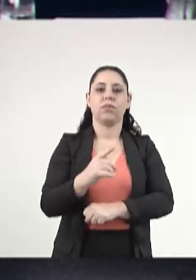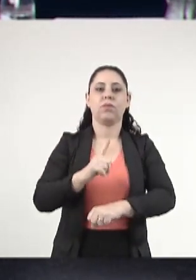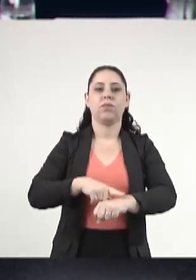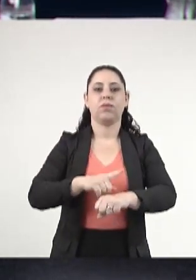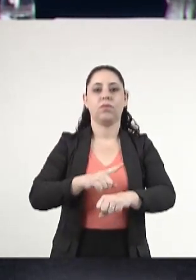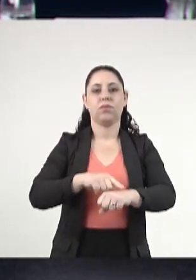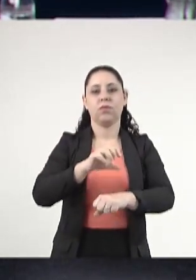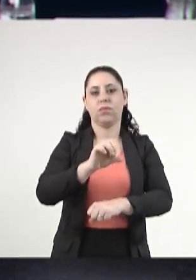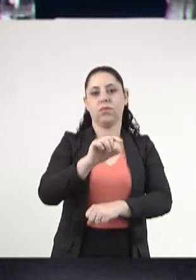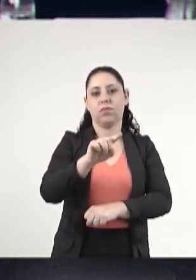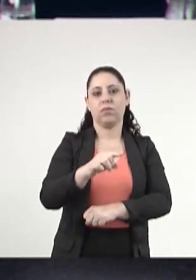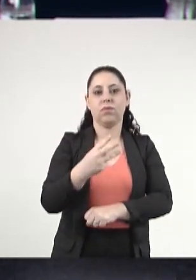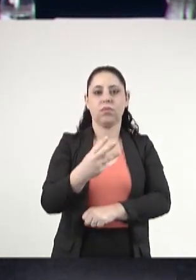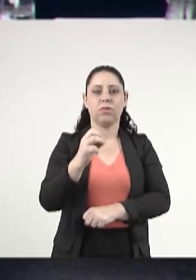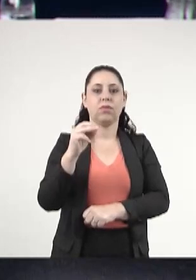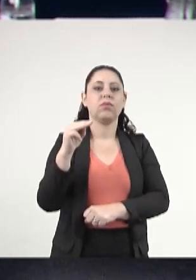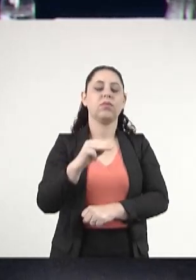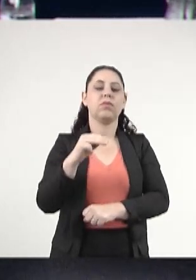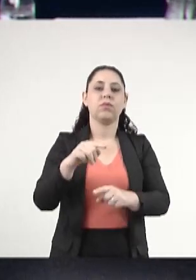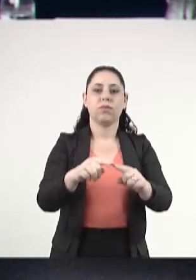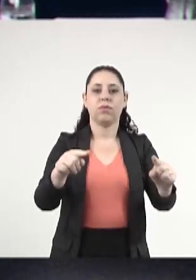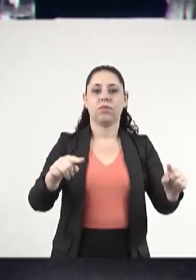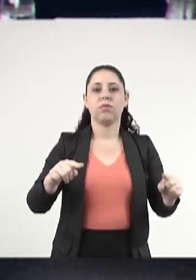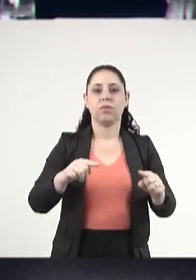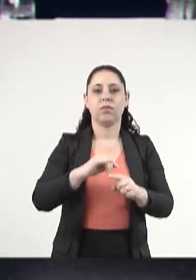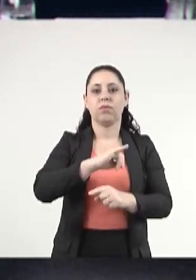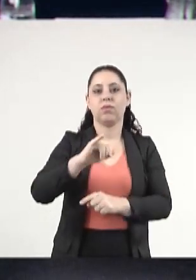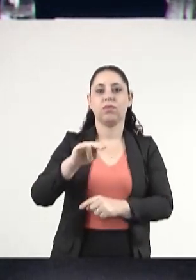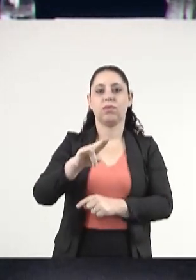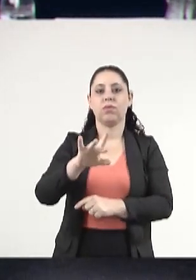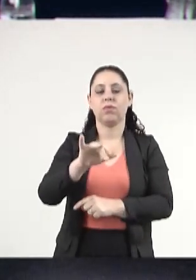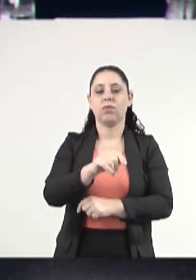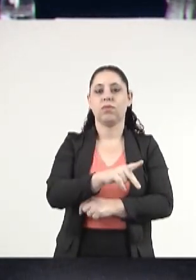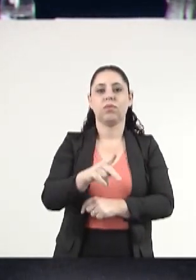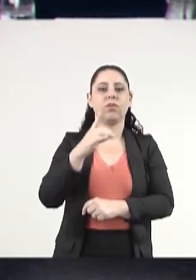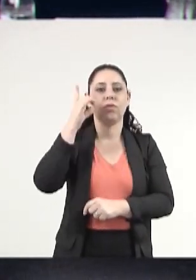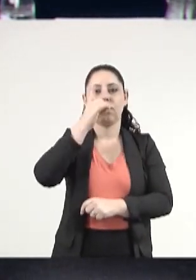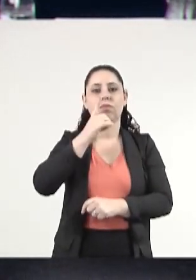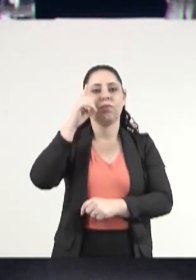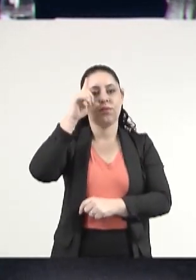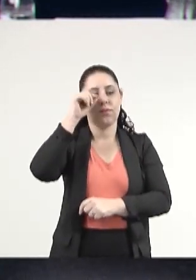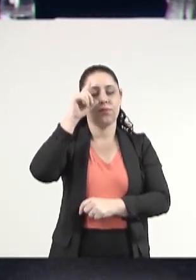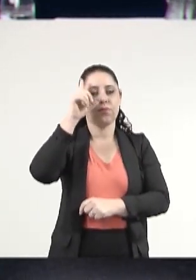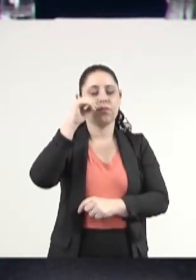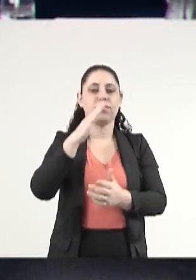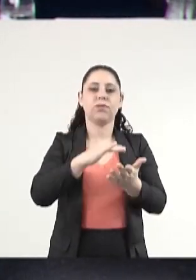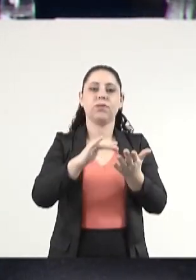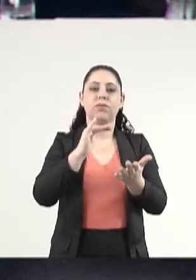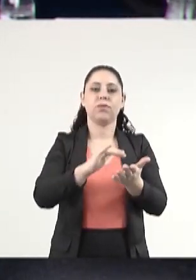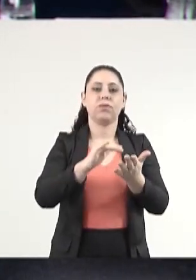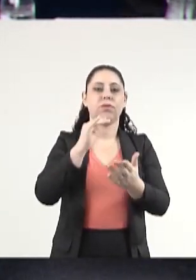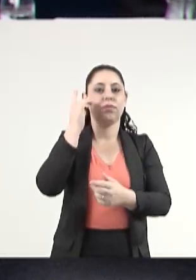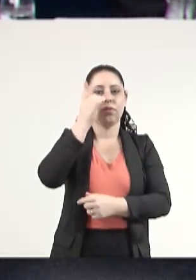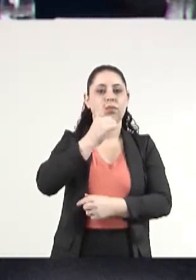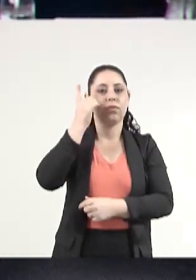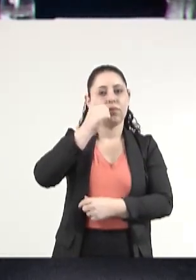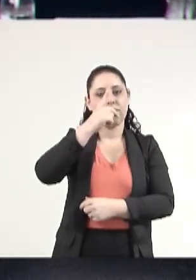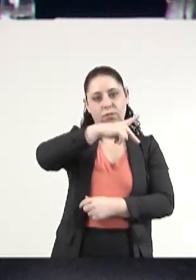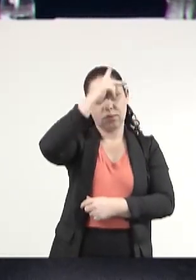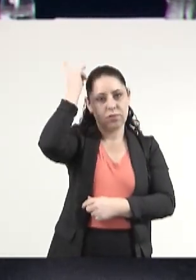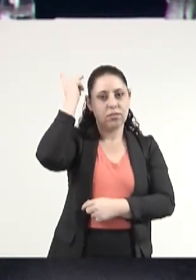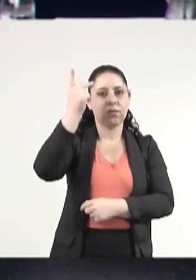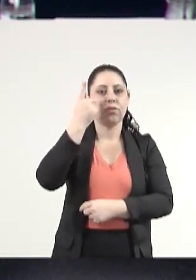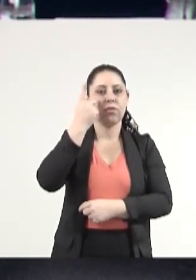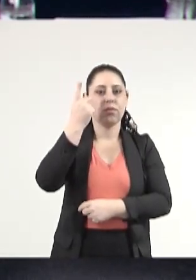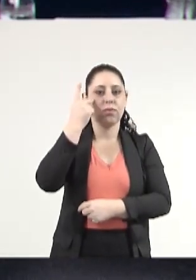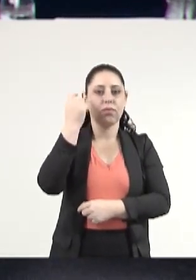às 9h30, no plenário, o deputado Júlio Maia, sob a presidência do senhor deputado Gerson Claro e secretariada pelos